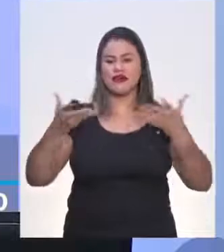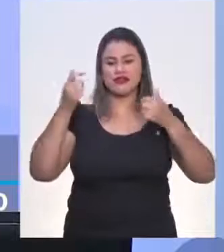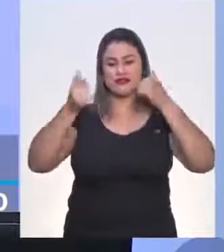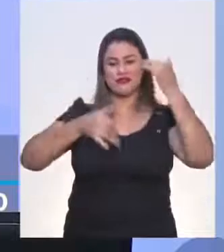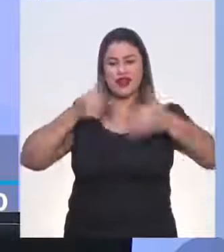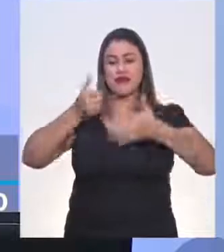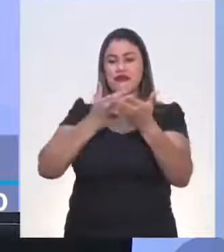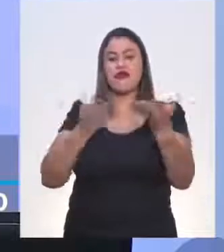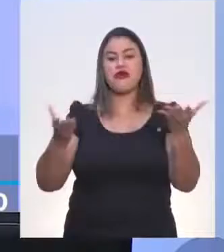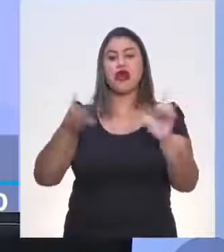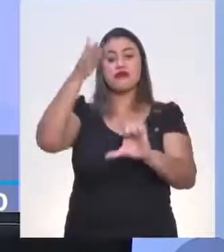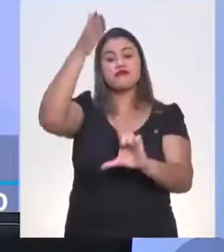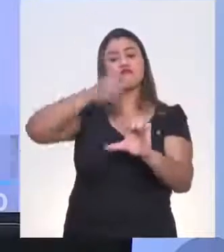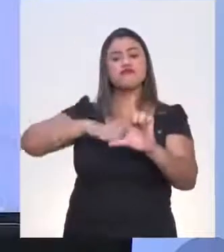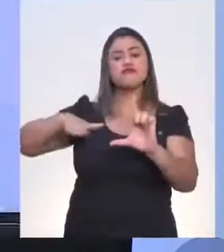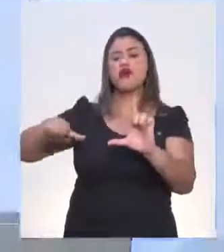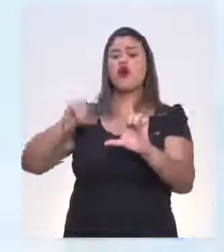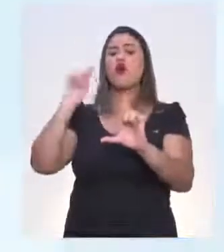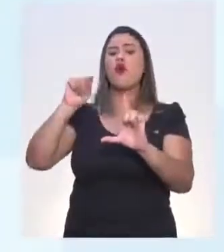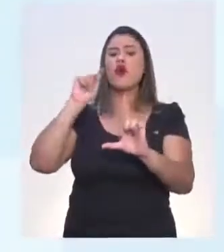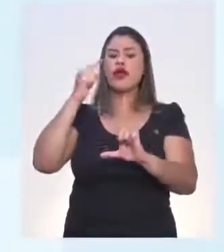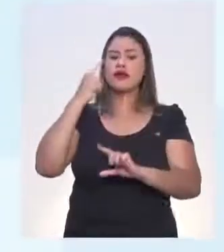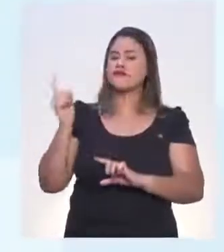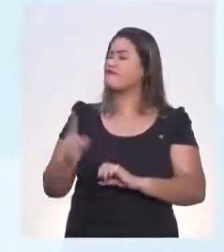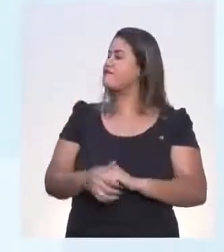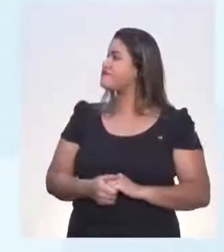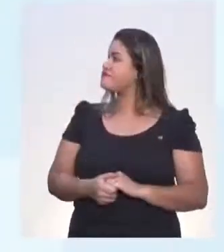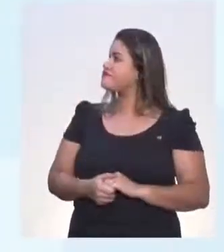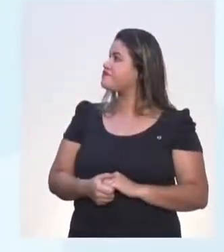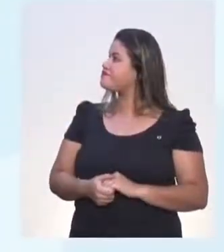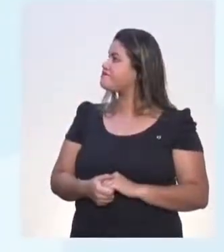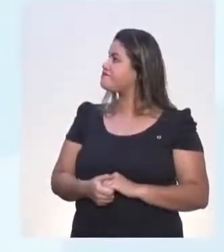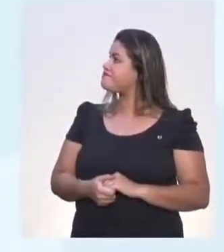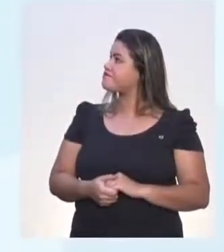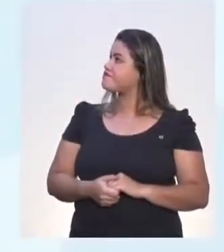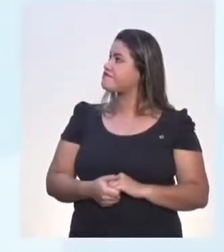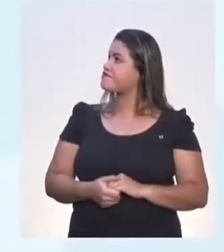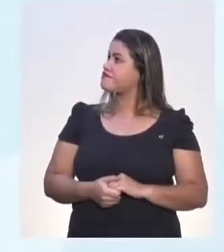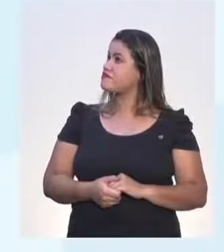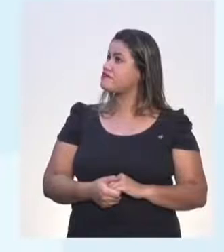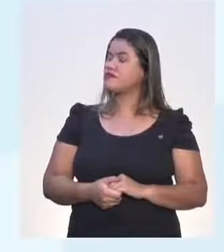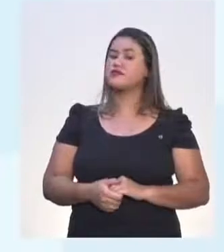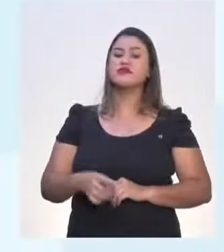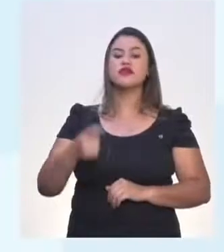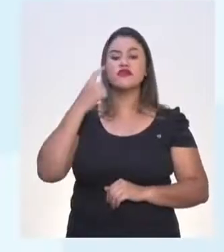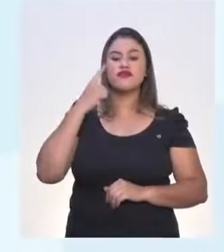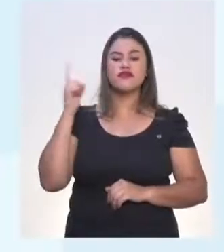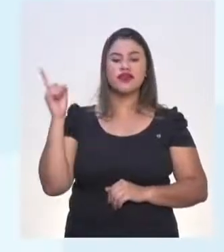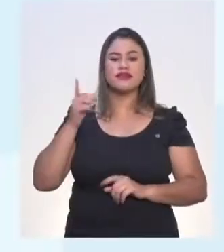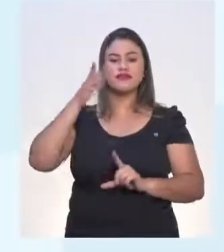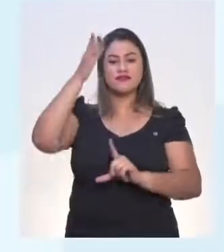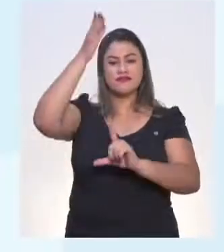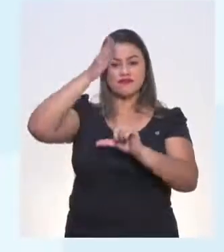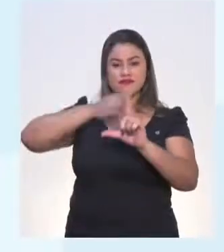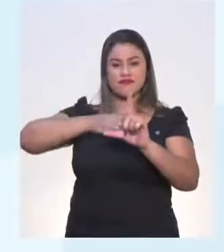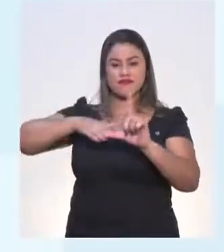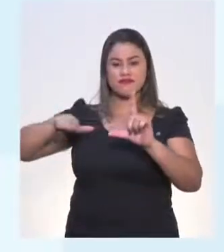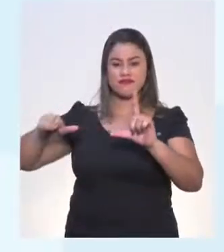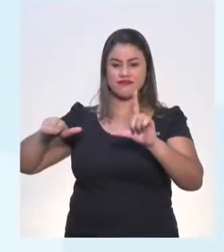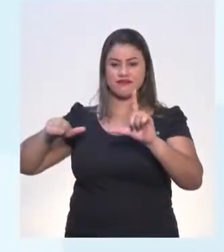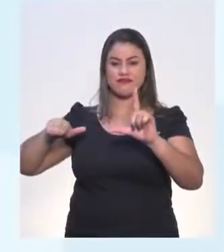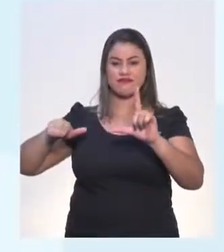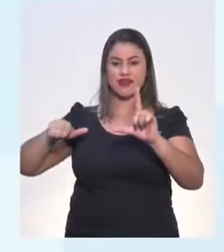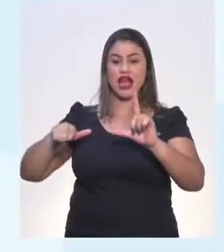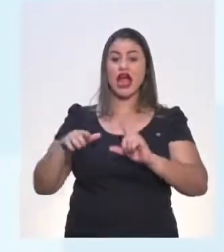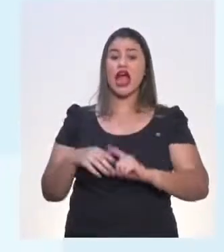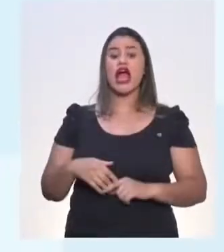plano cartesiano. Então, aí na telinha de vocês está a ideia do plano cartesiano. Então, são essas duas retas, né? Eu já coloquei